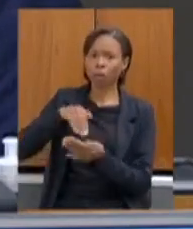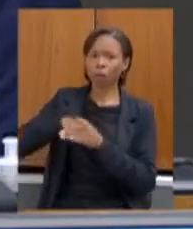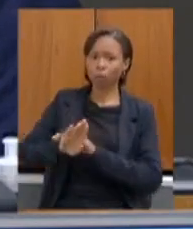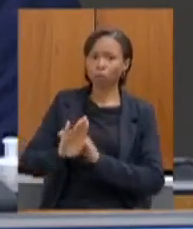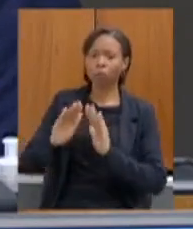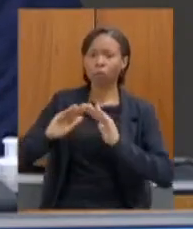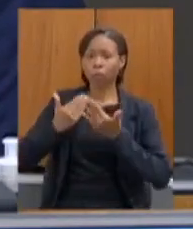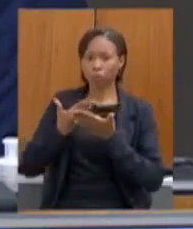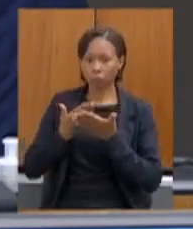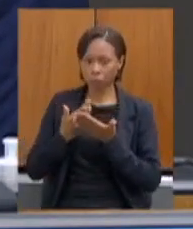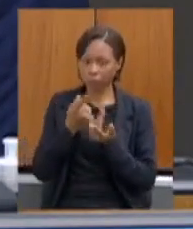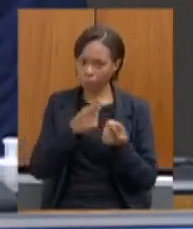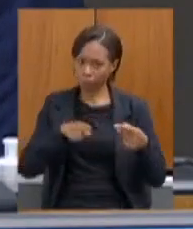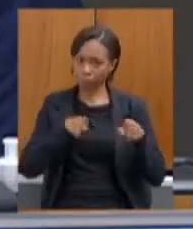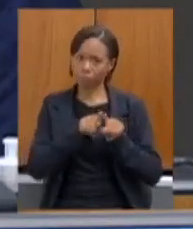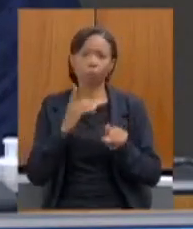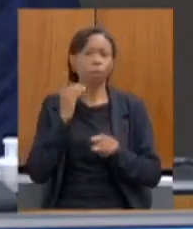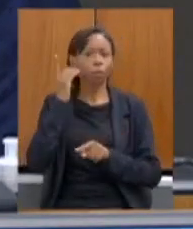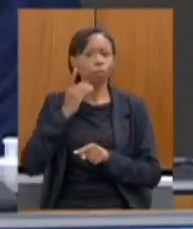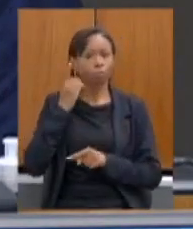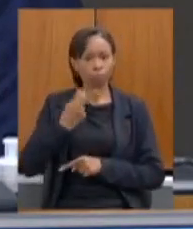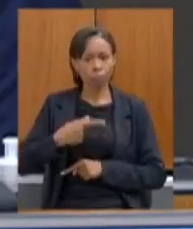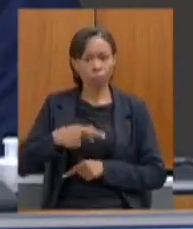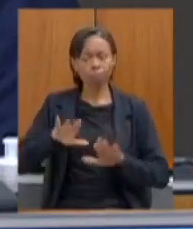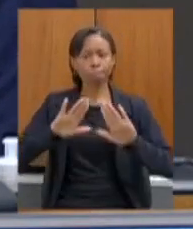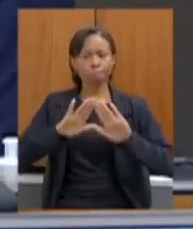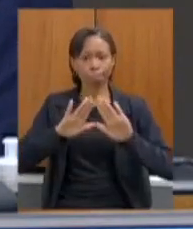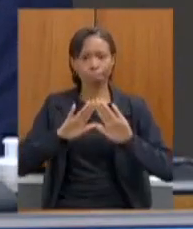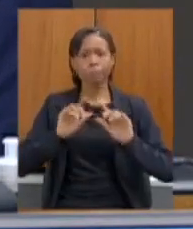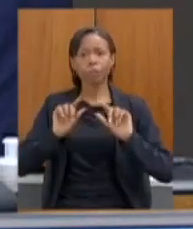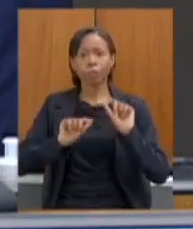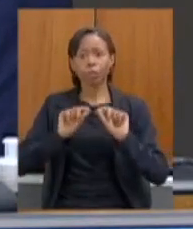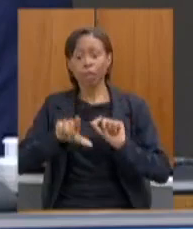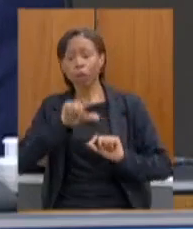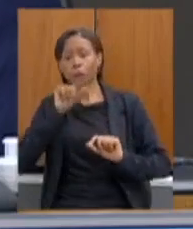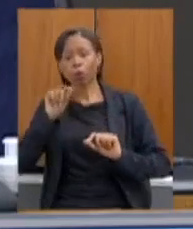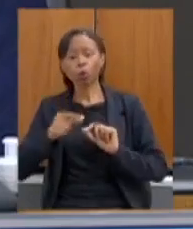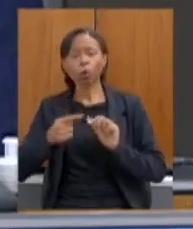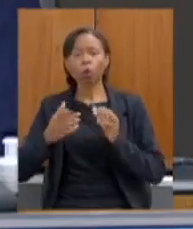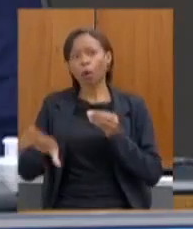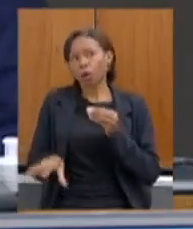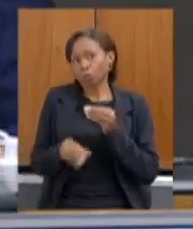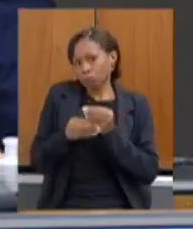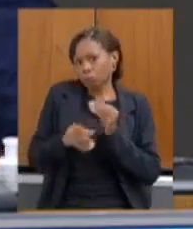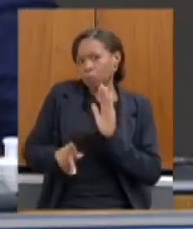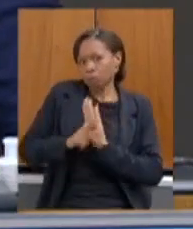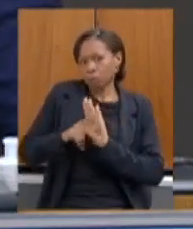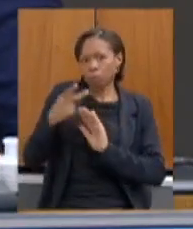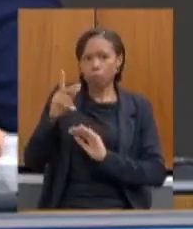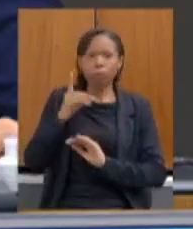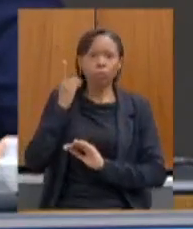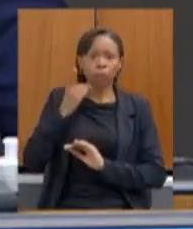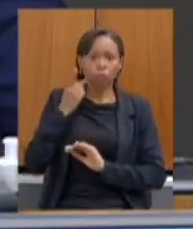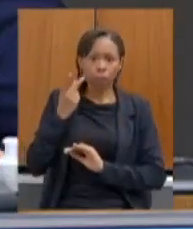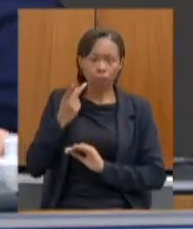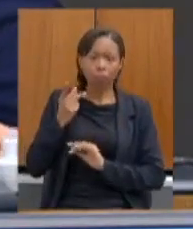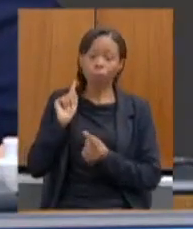recursos, em parceria com os deputados da Assembleia Legislativa, que indicaram suas emendas parlamentares para este fim.